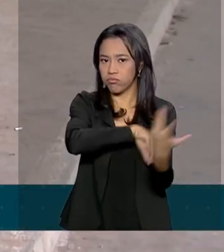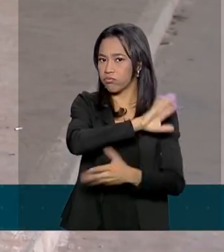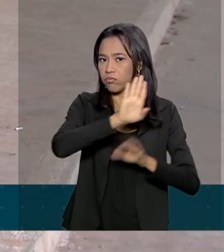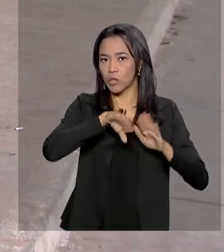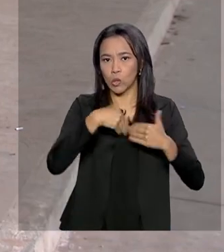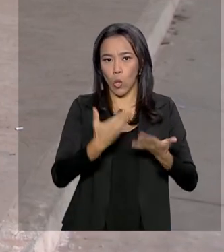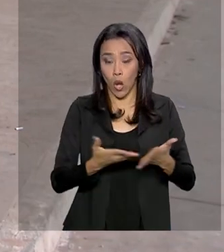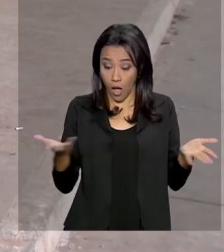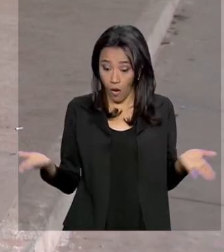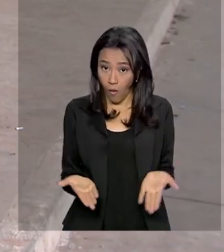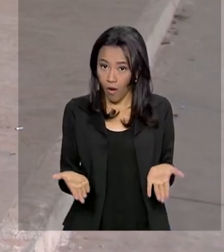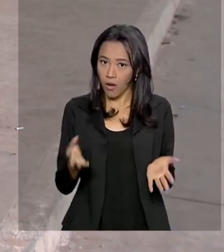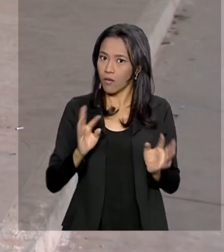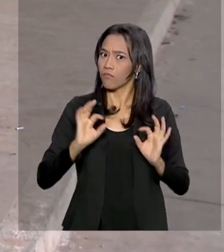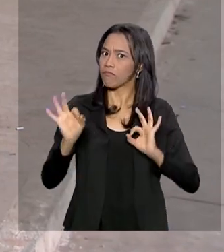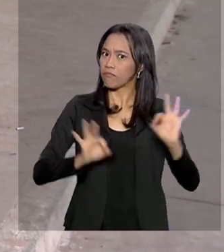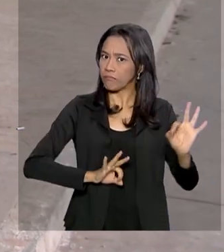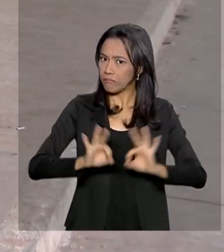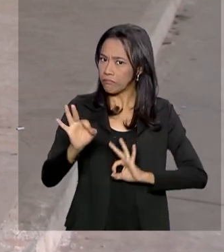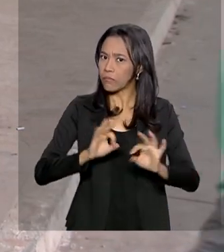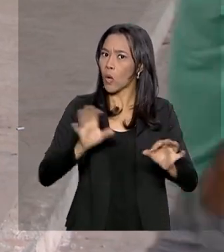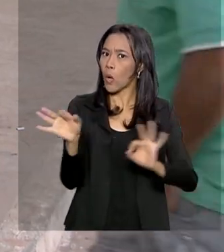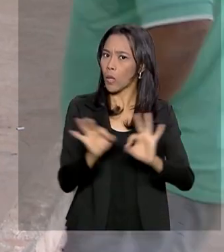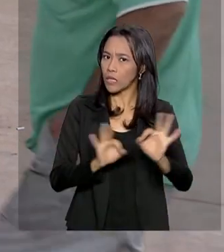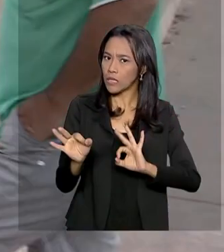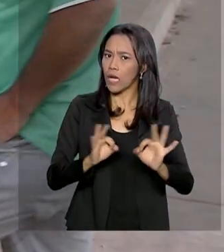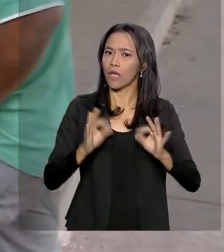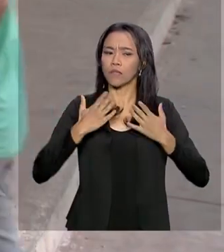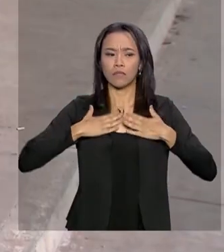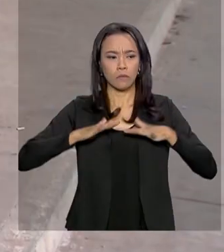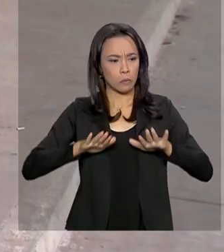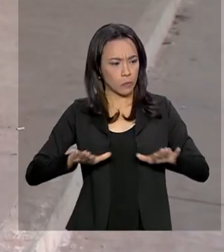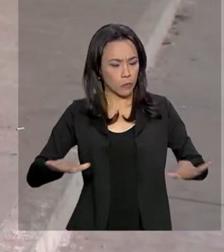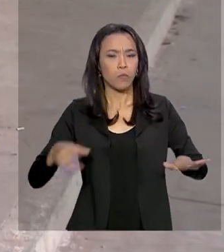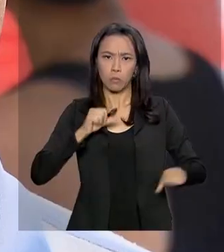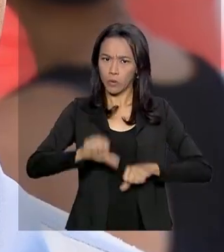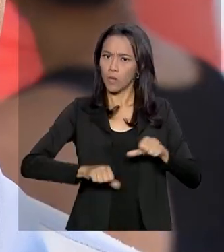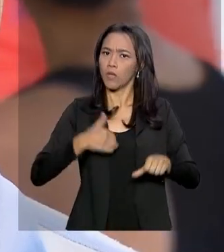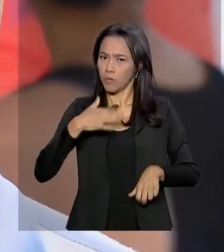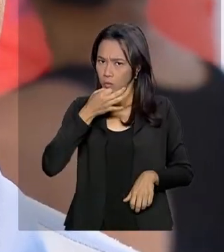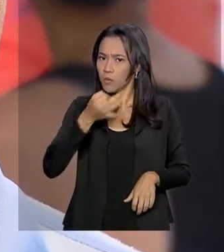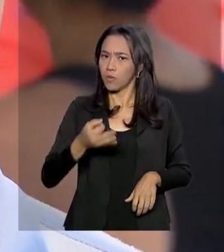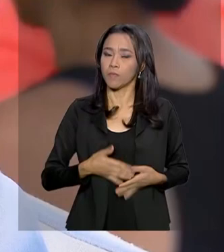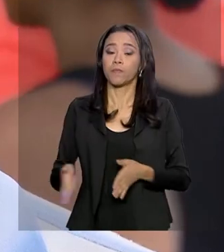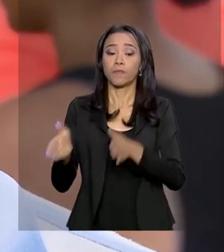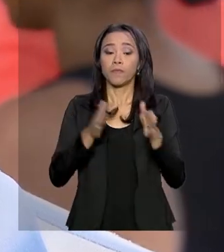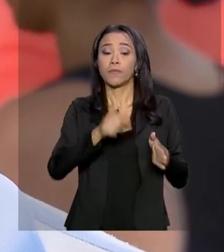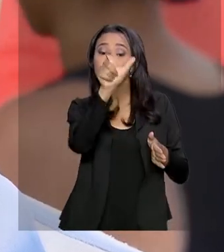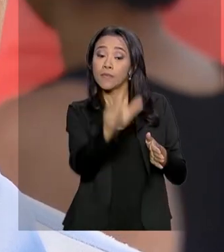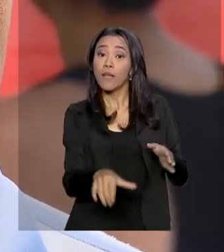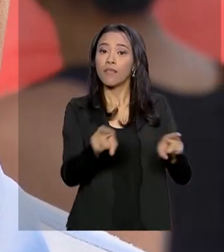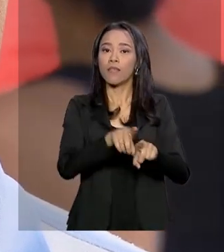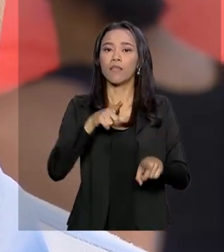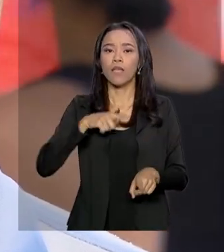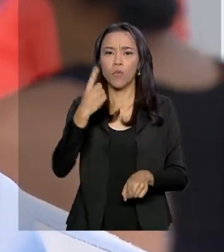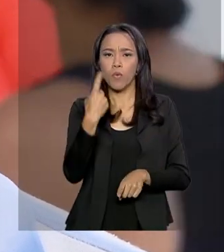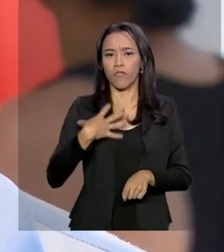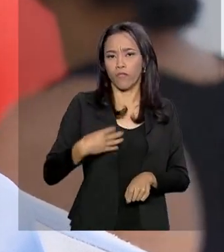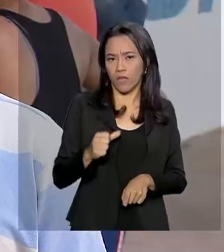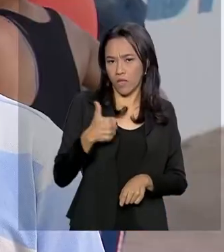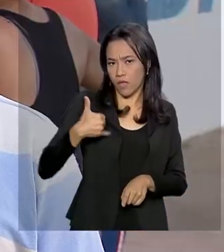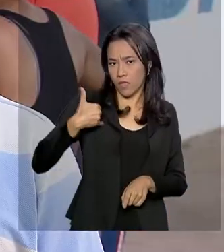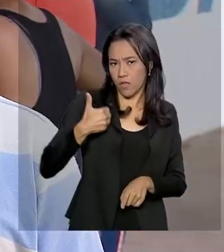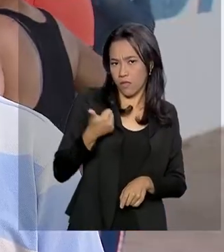organizada, as crianças já estão mais tranquilas. Então, no meu ponto de vista, ajudou bastante. O Alexandre também tem uma filha de 10 anos na